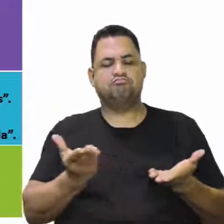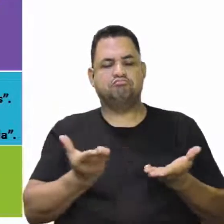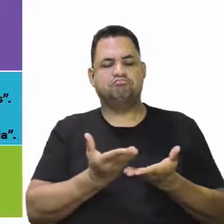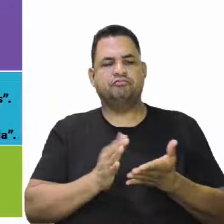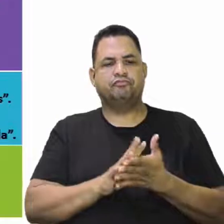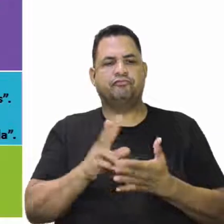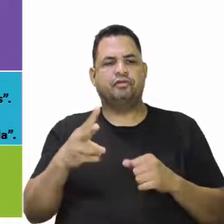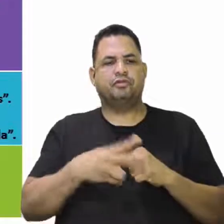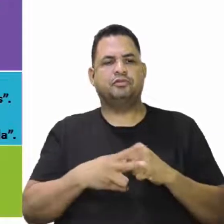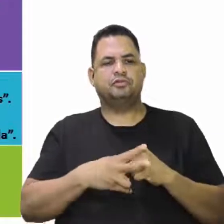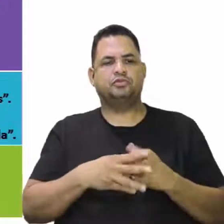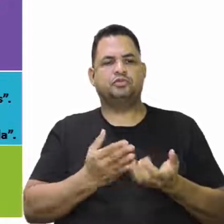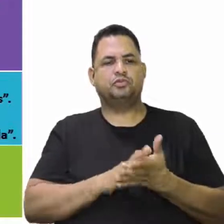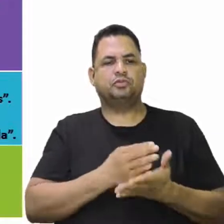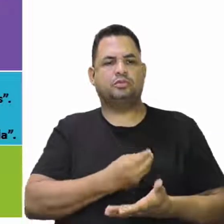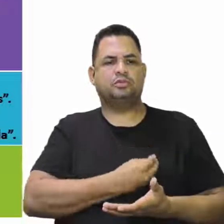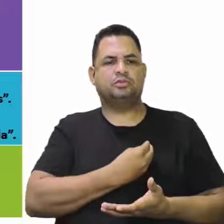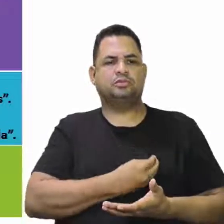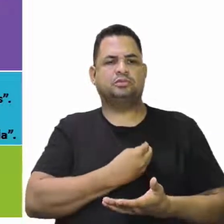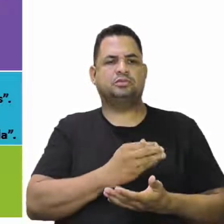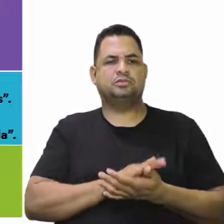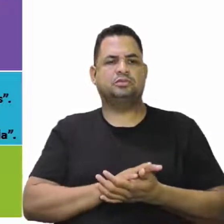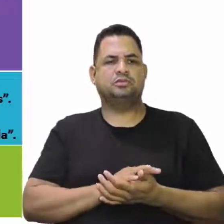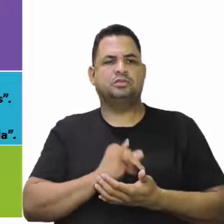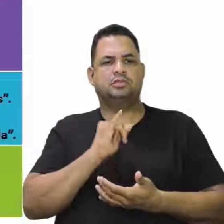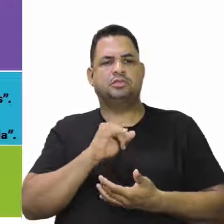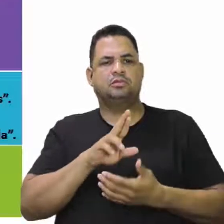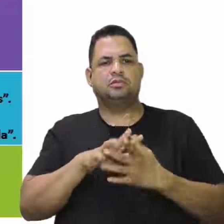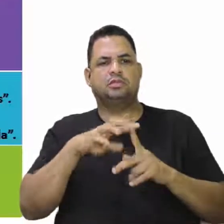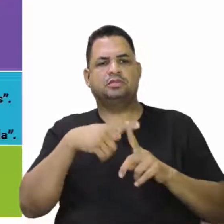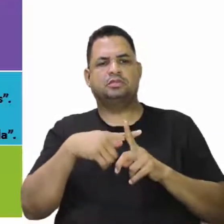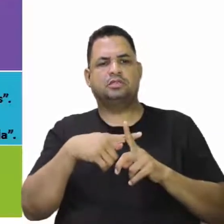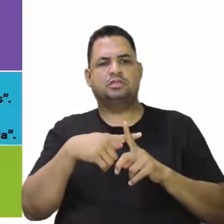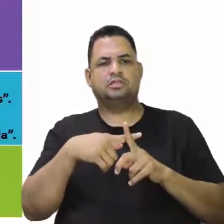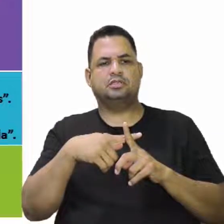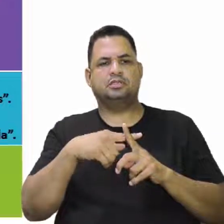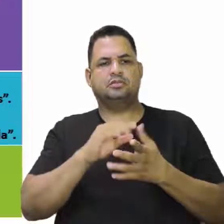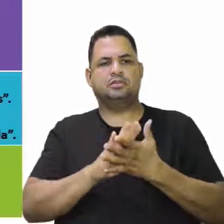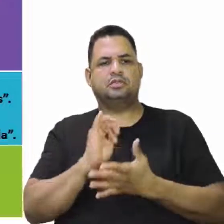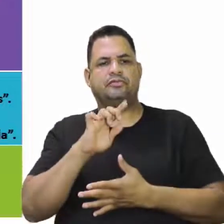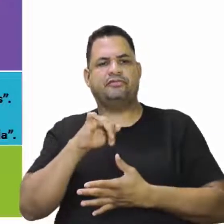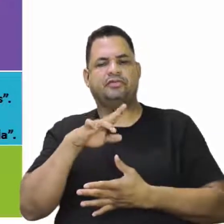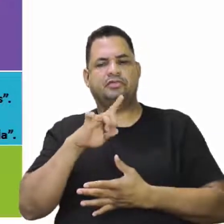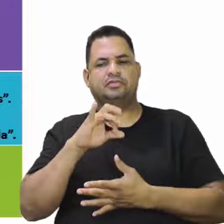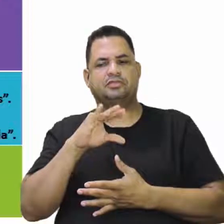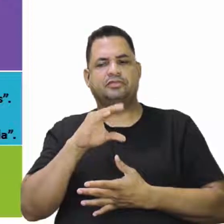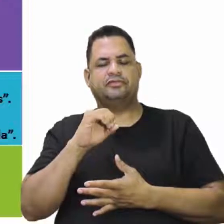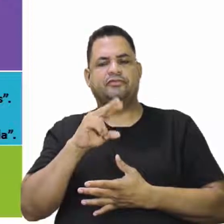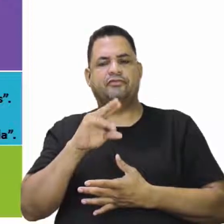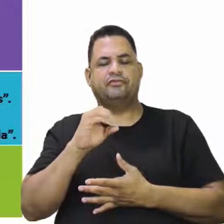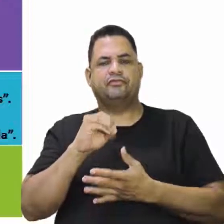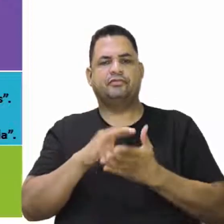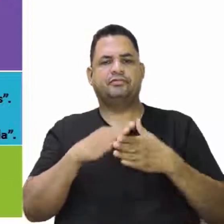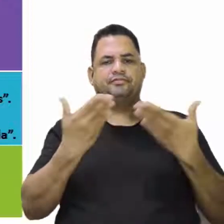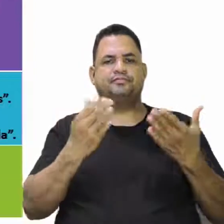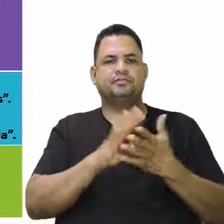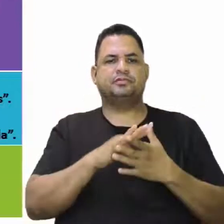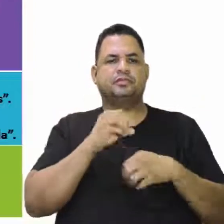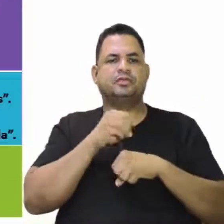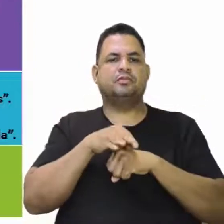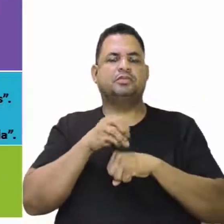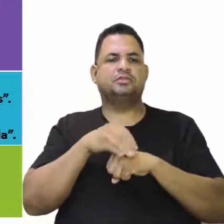presente. Certo. Ir mais a mais infinitivo. Olha a perífrase ali. Olha, vou dar uma dica para eles,